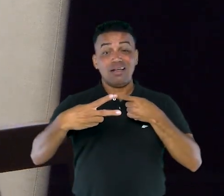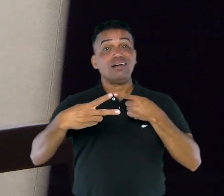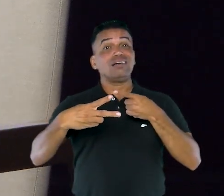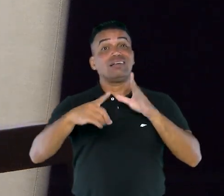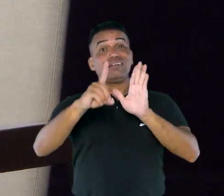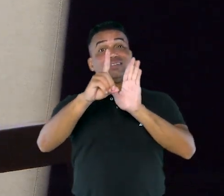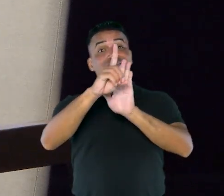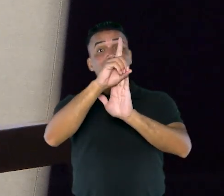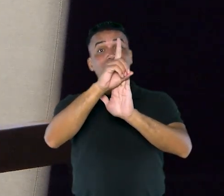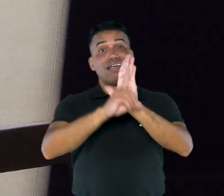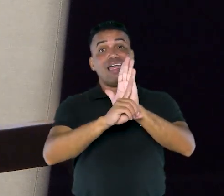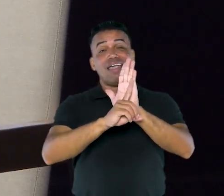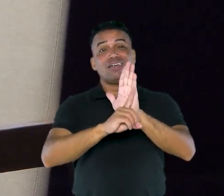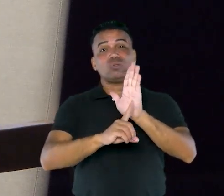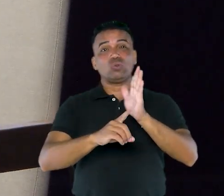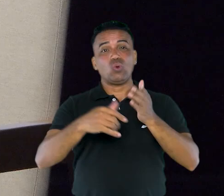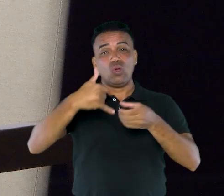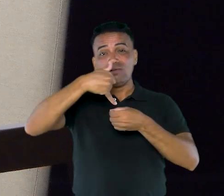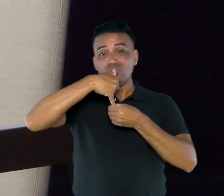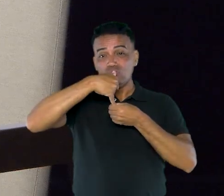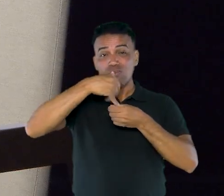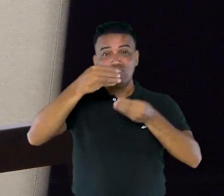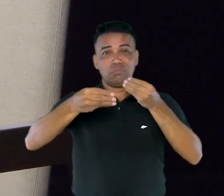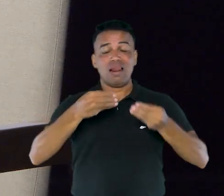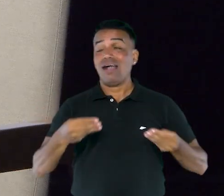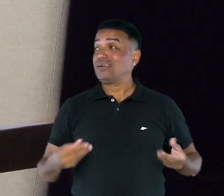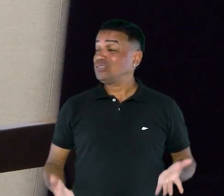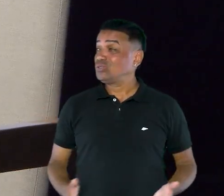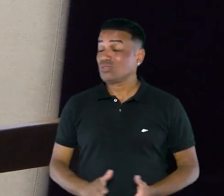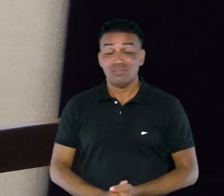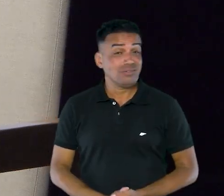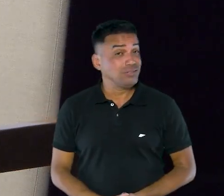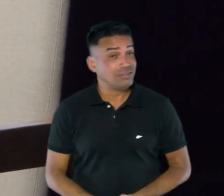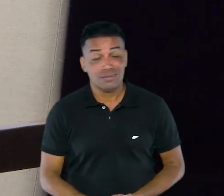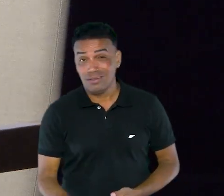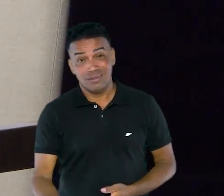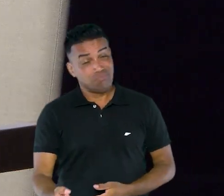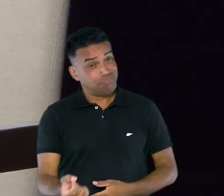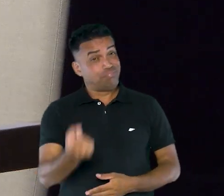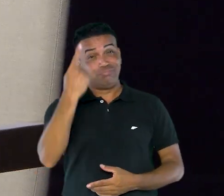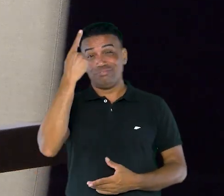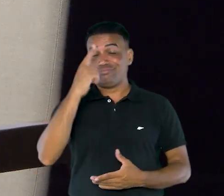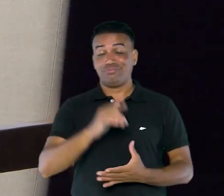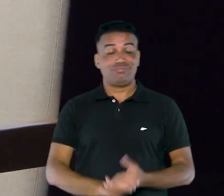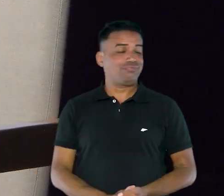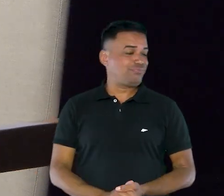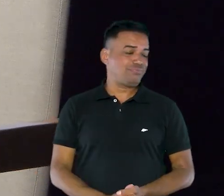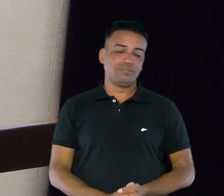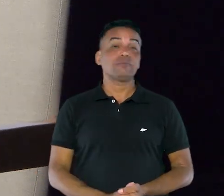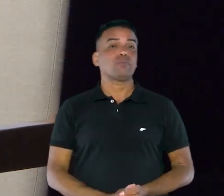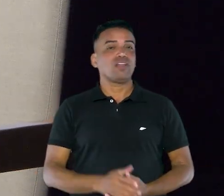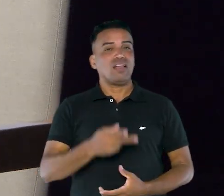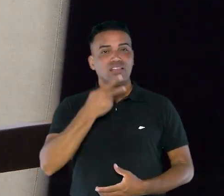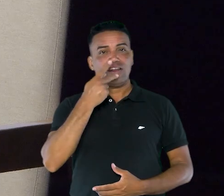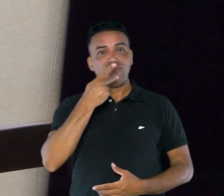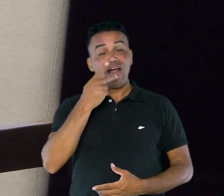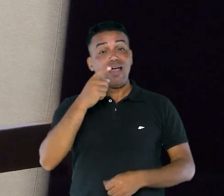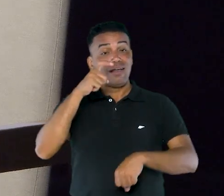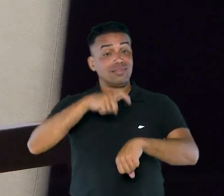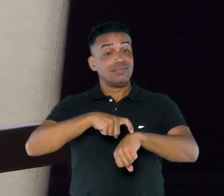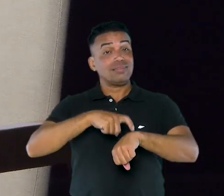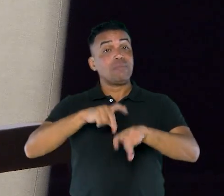sobre canudinho de plástico. Gente, olha isso, né? Bom, eu queria falar sobre o